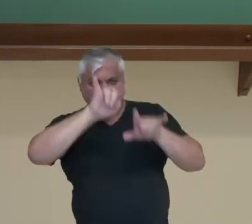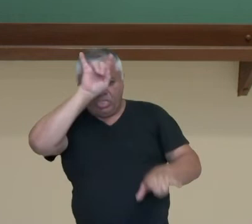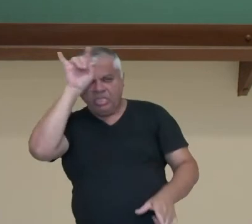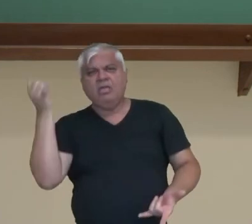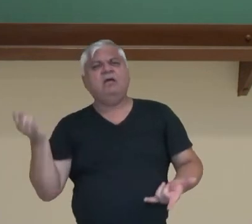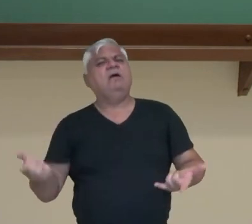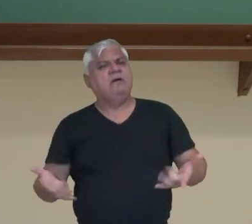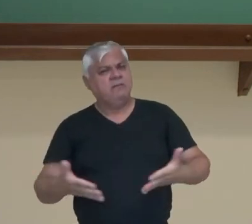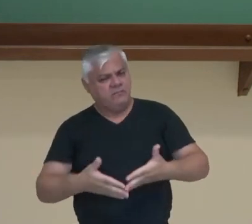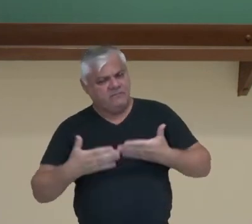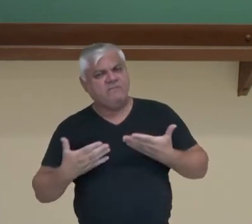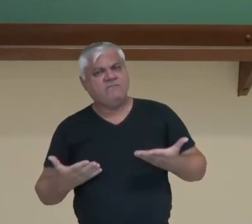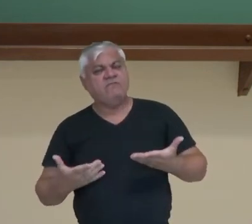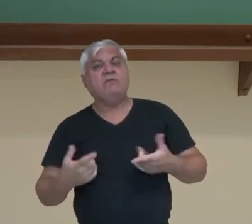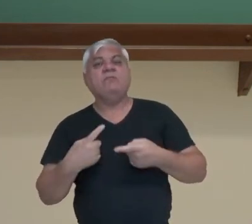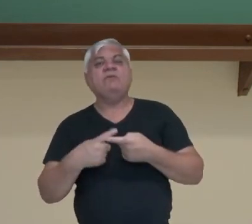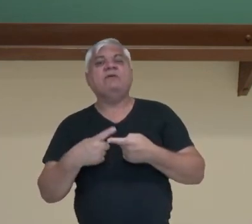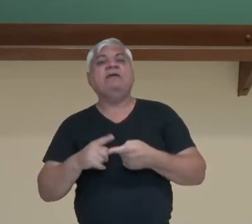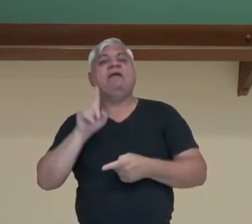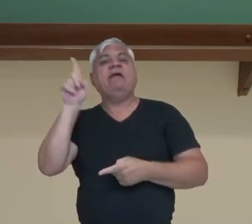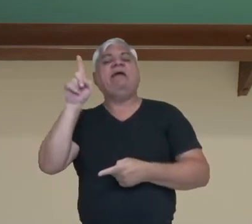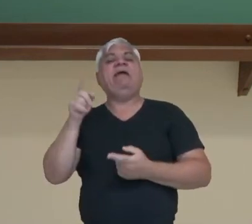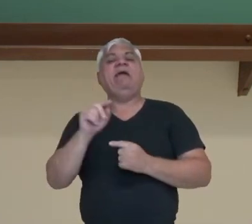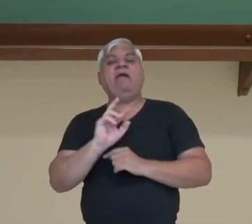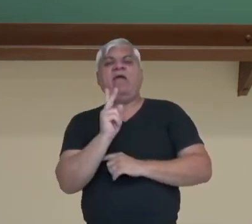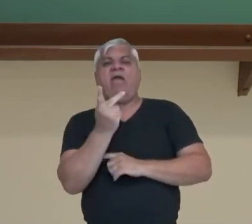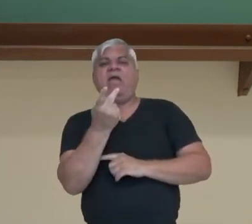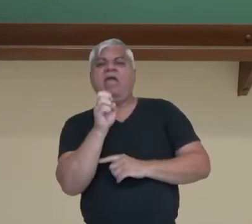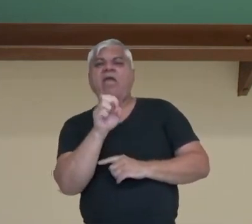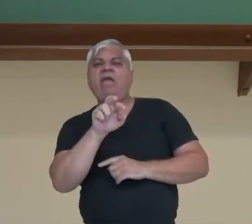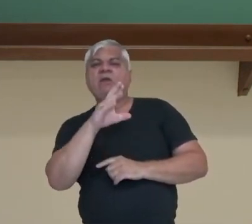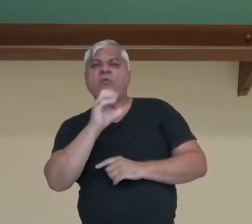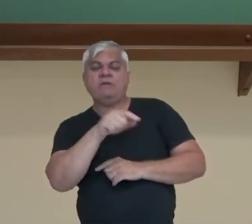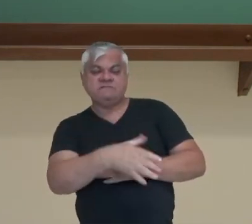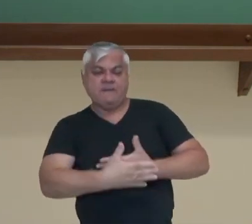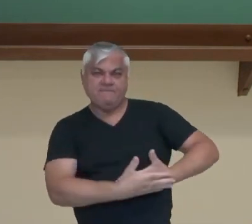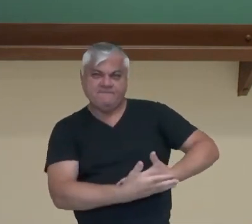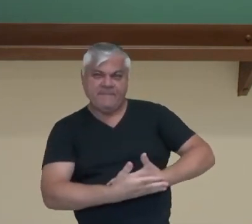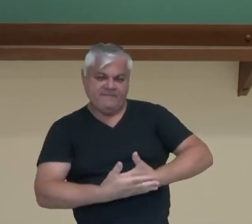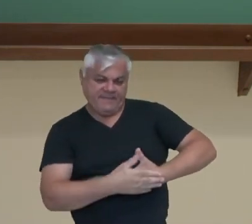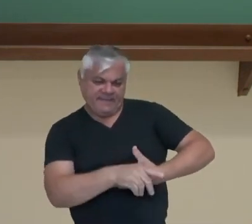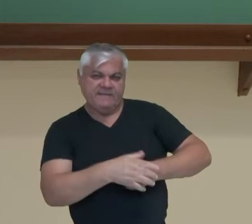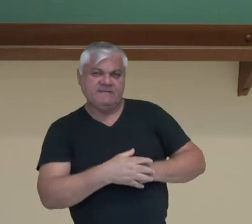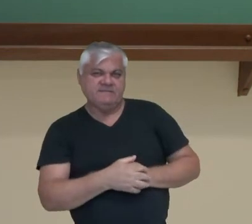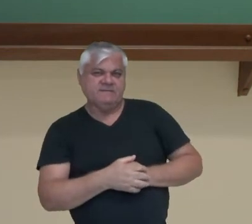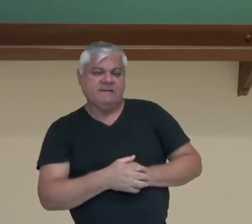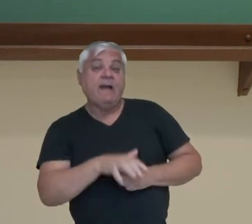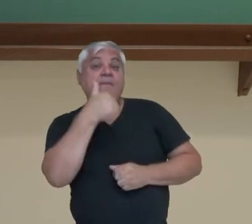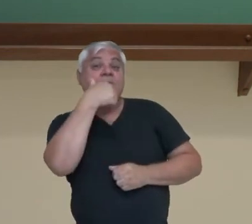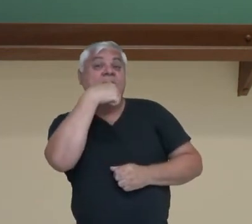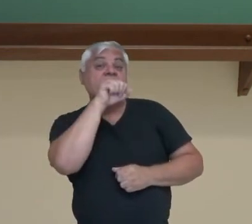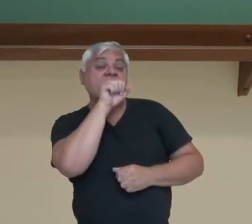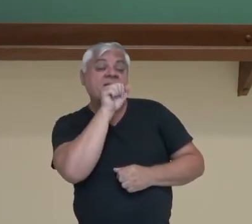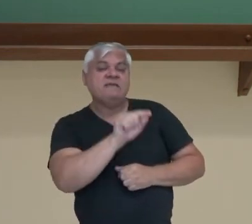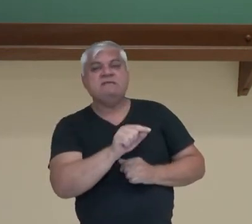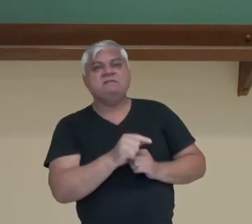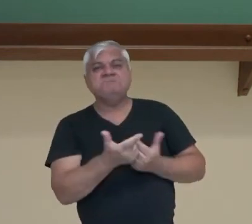Só pra você ter uma ideia, o poder de Hércules, né? Então, tá um bebê ainda lá no berço, a mãe deu uma,